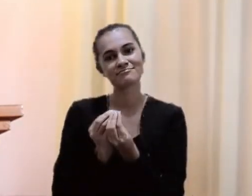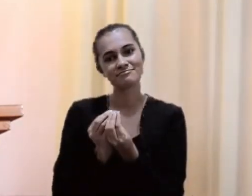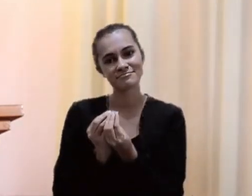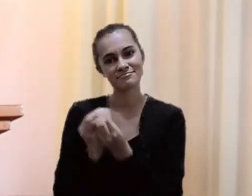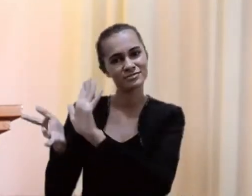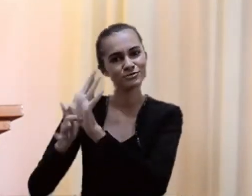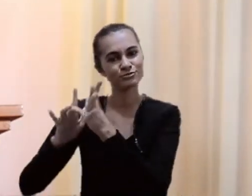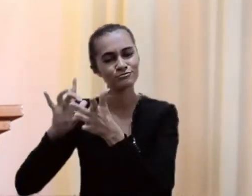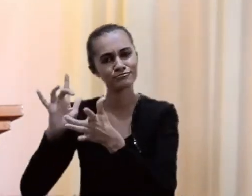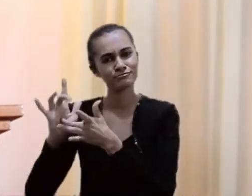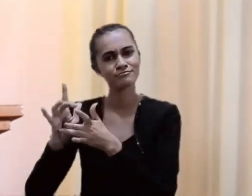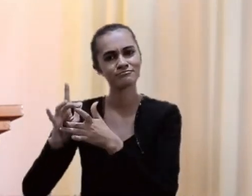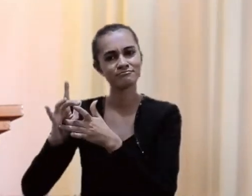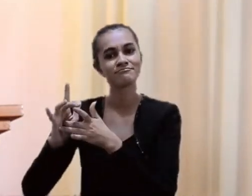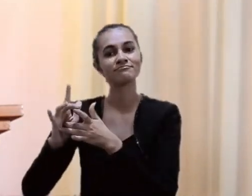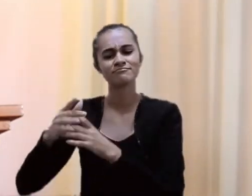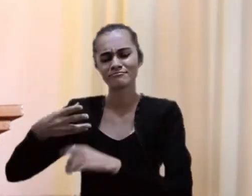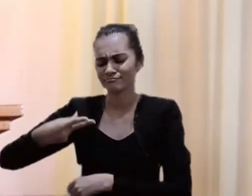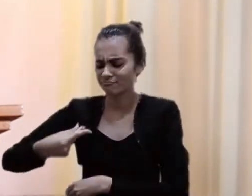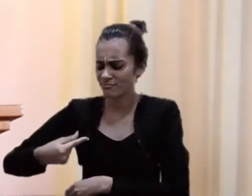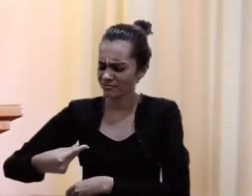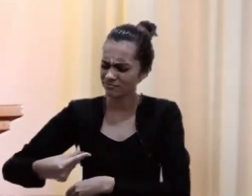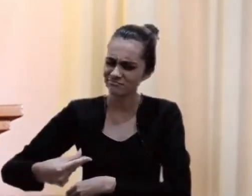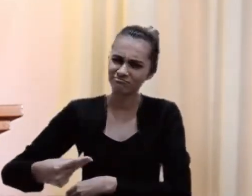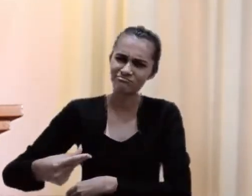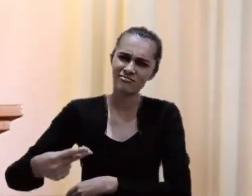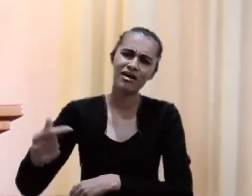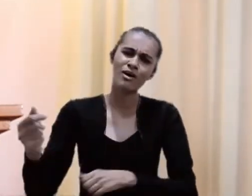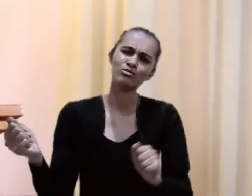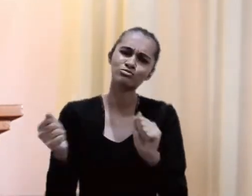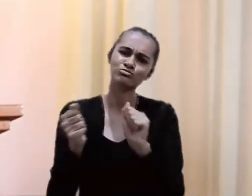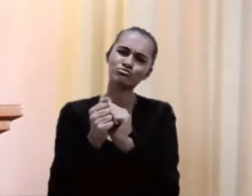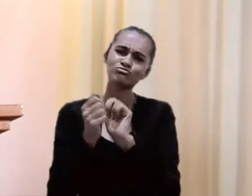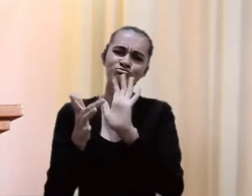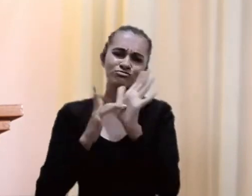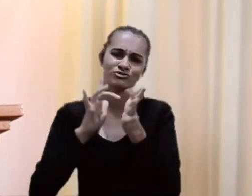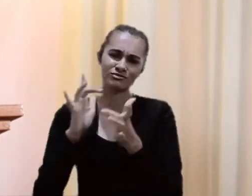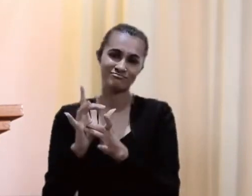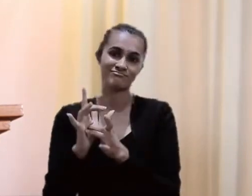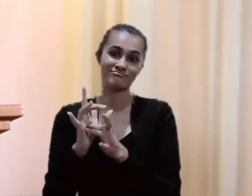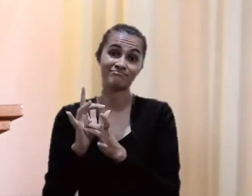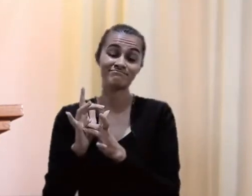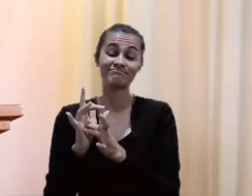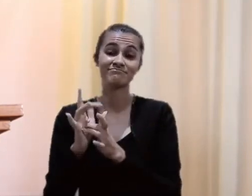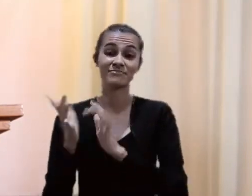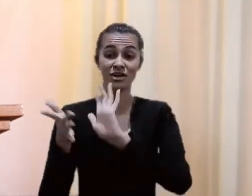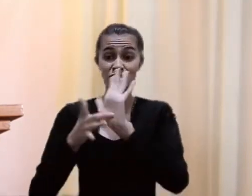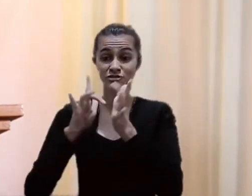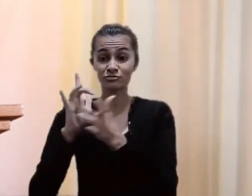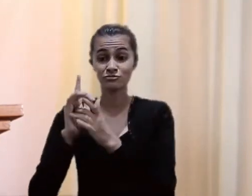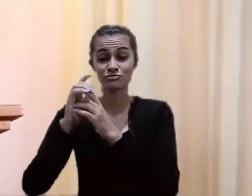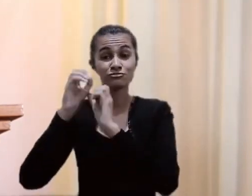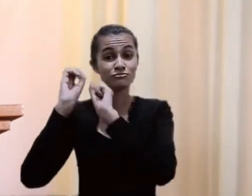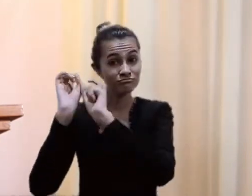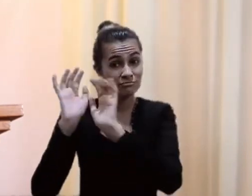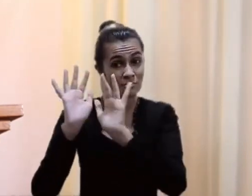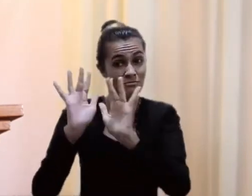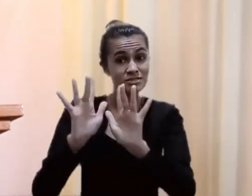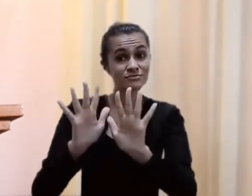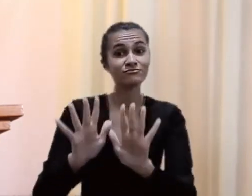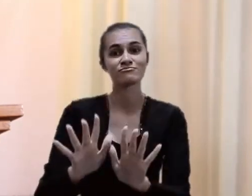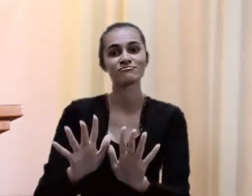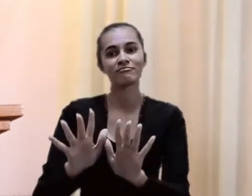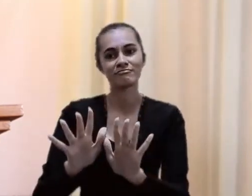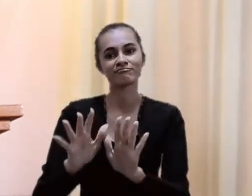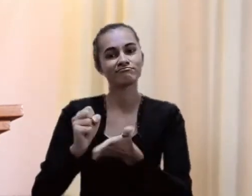sempre estaremos ao lado dele. Que o Senhor nos ajude. Que o Senhor nos abençoe. E que tenhamos em